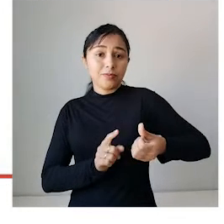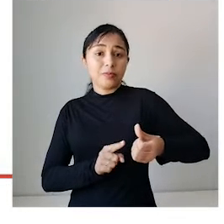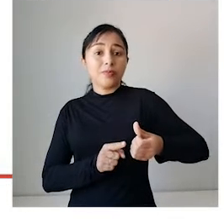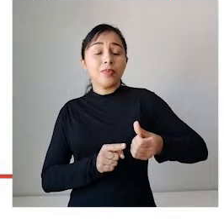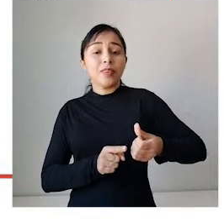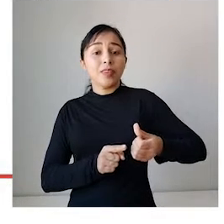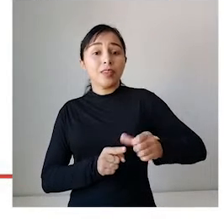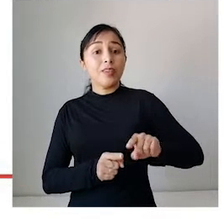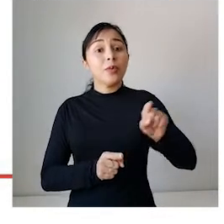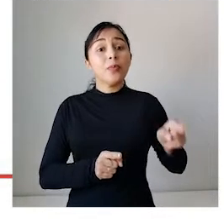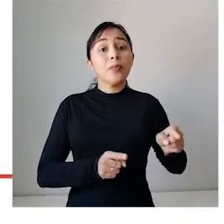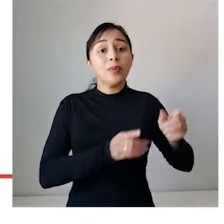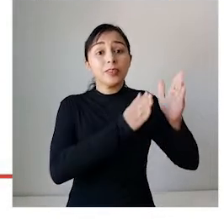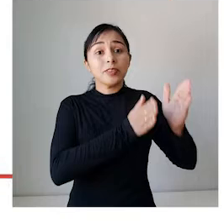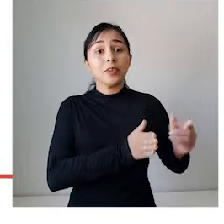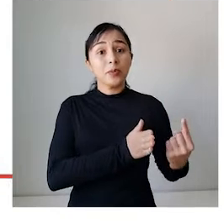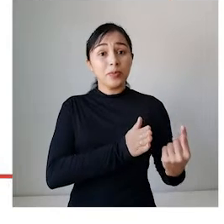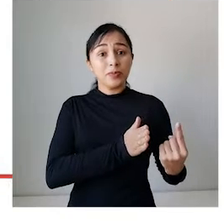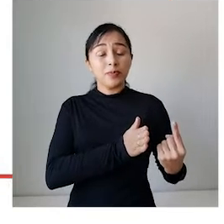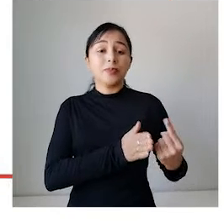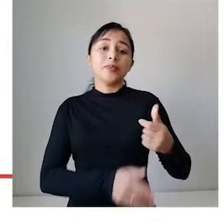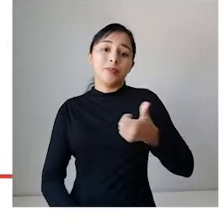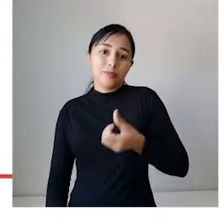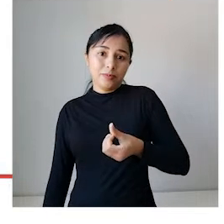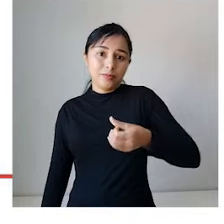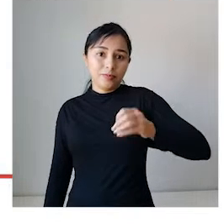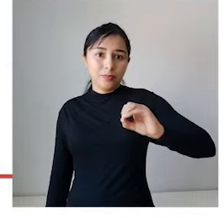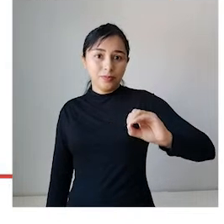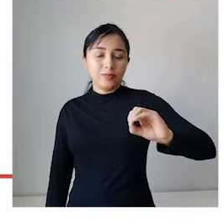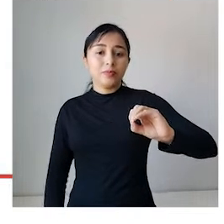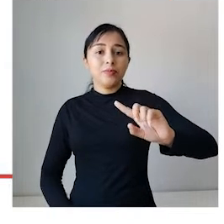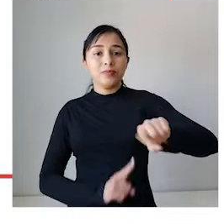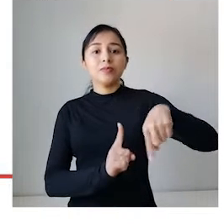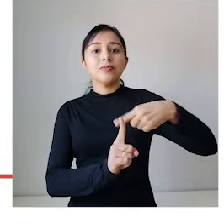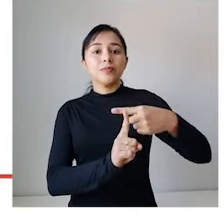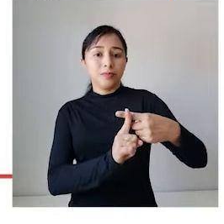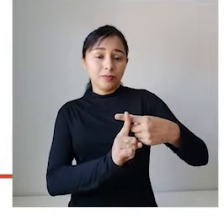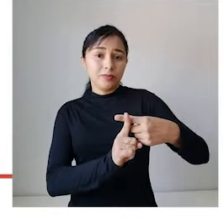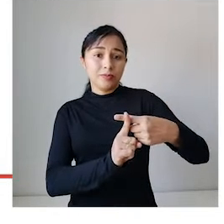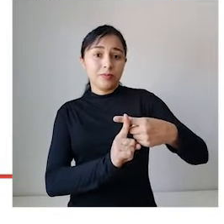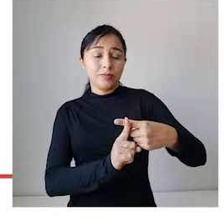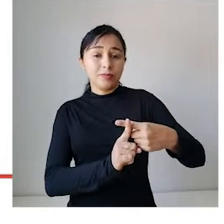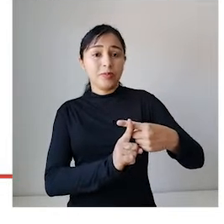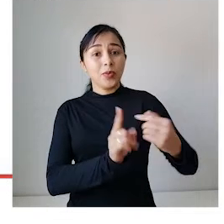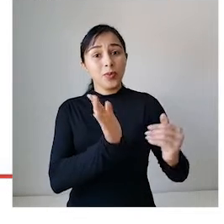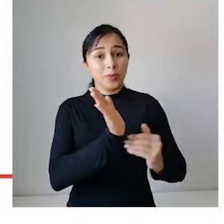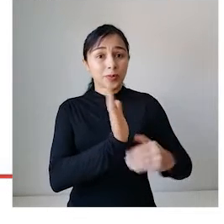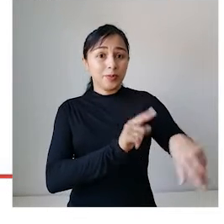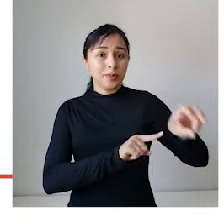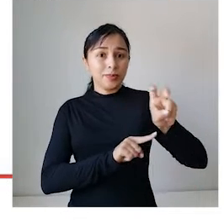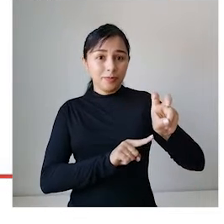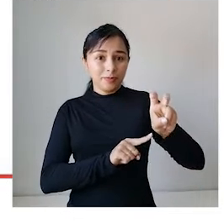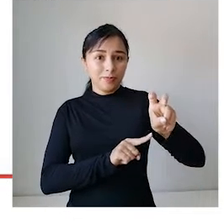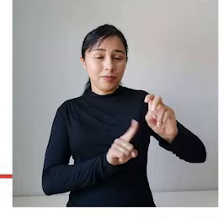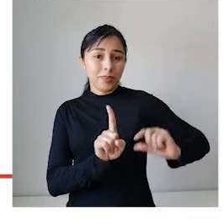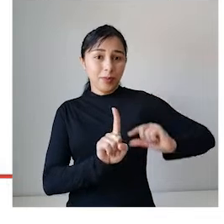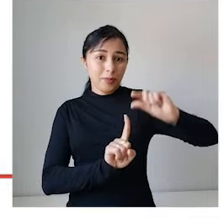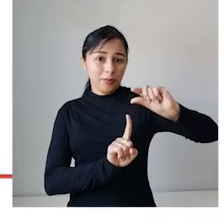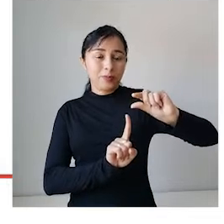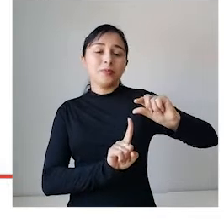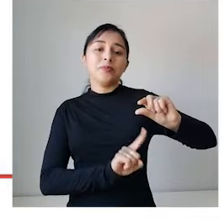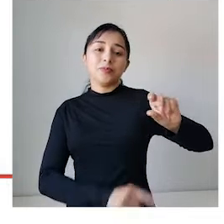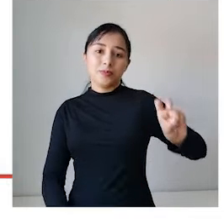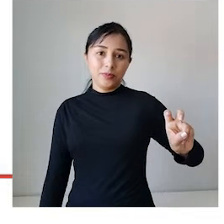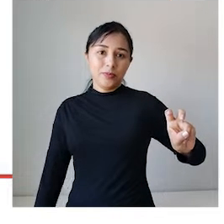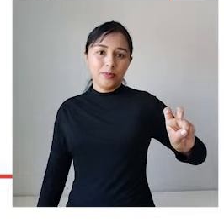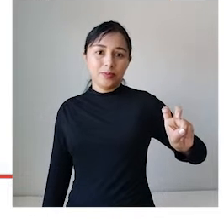tem um algarismo antes. Eu vou colocar um zero, então, mais o 5, que é na primeira ordem, a ordem das